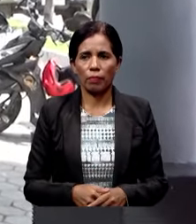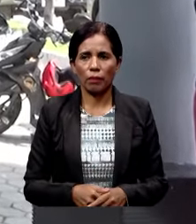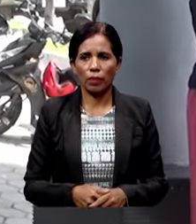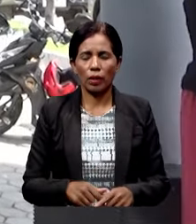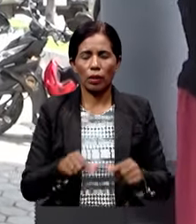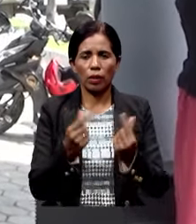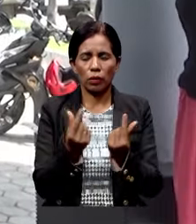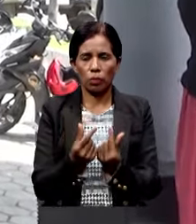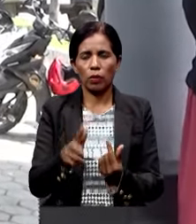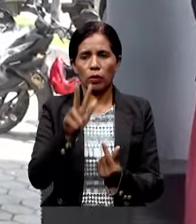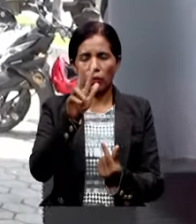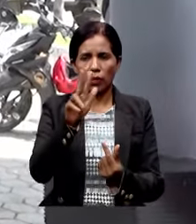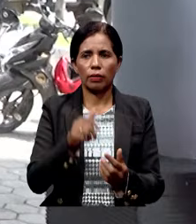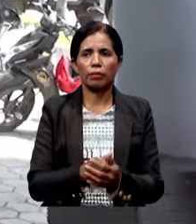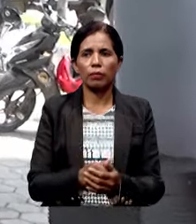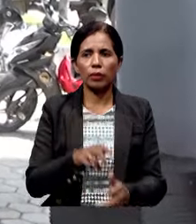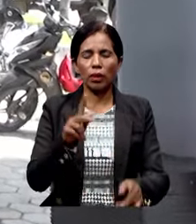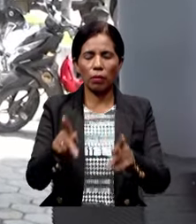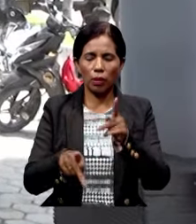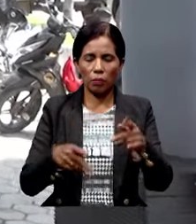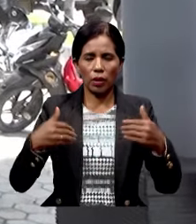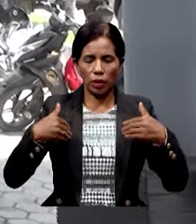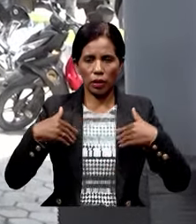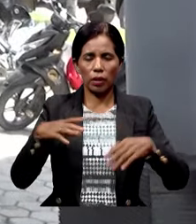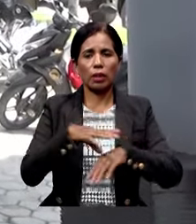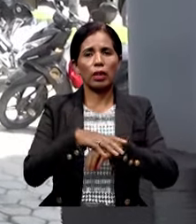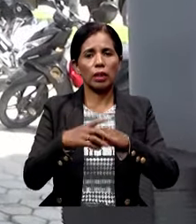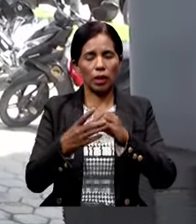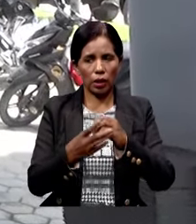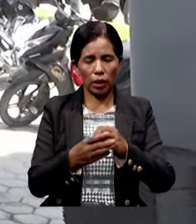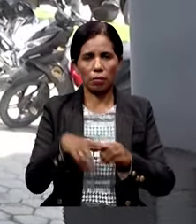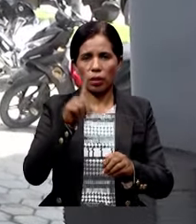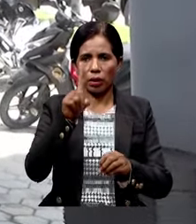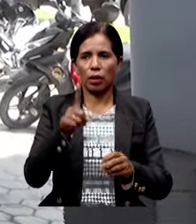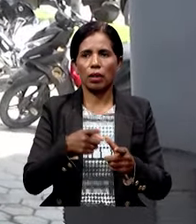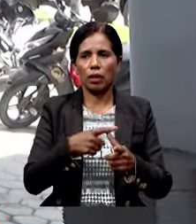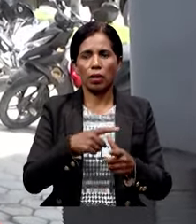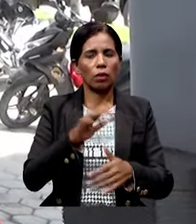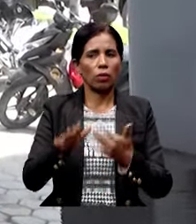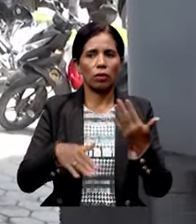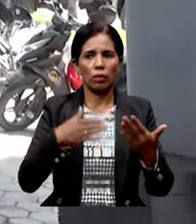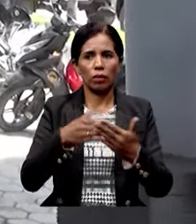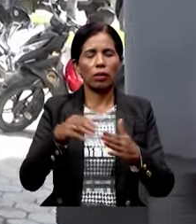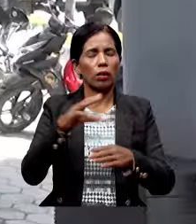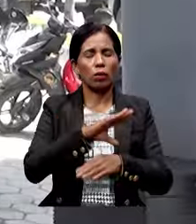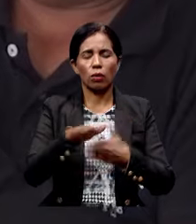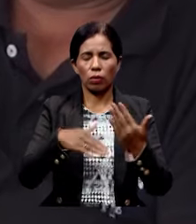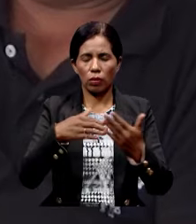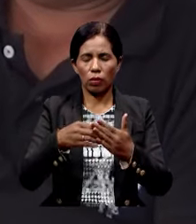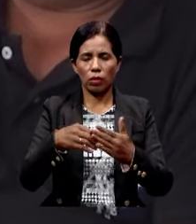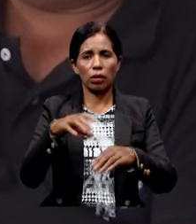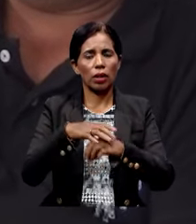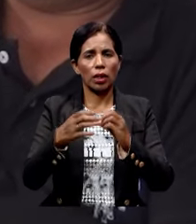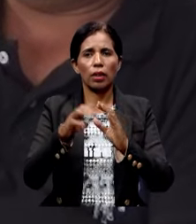grupo tolo ia na mesma rainai ne rainai manga ida de tamba maioria ne ra estado agora uma